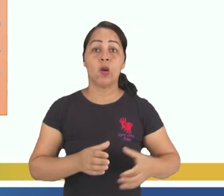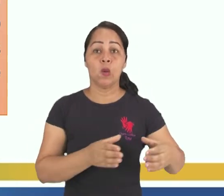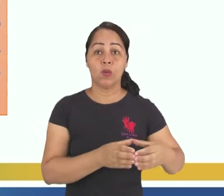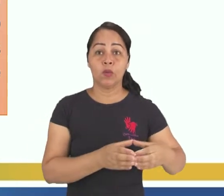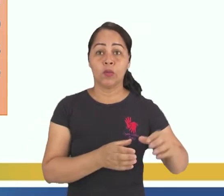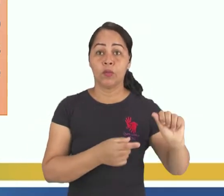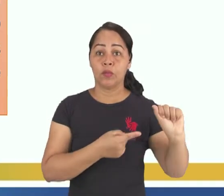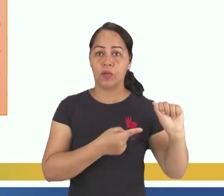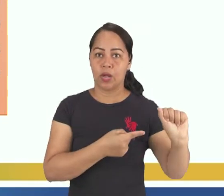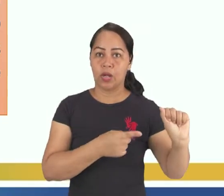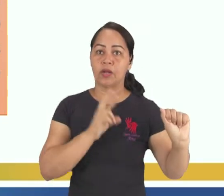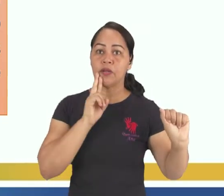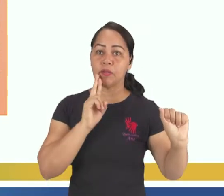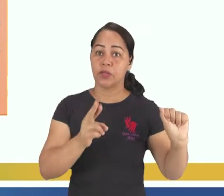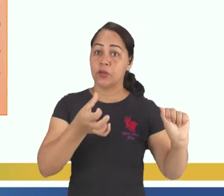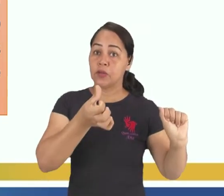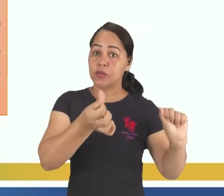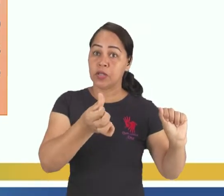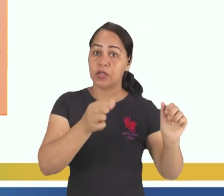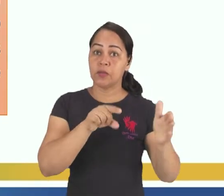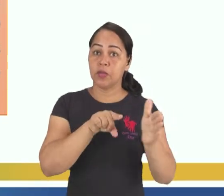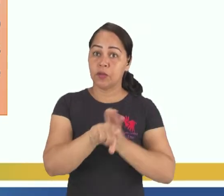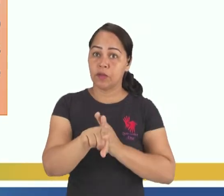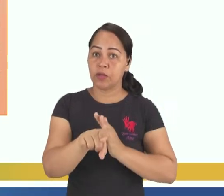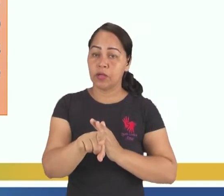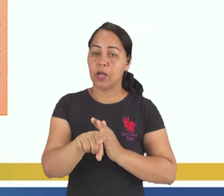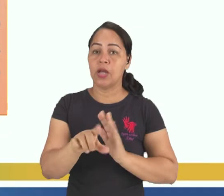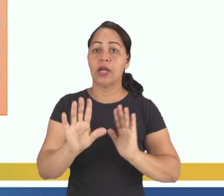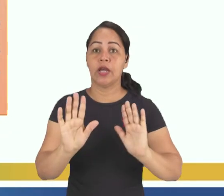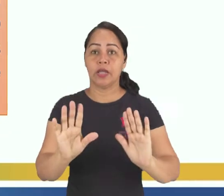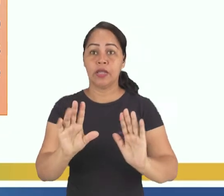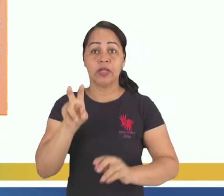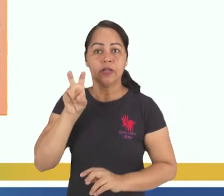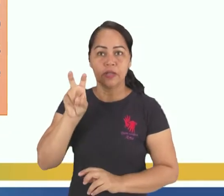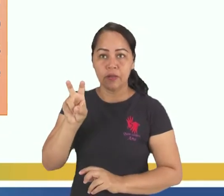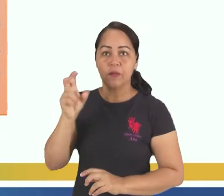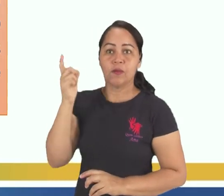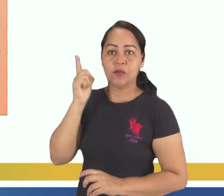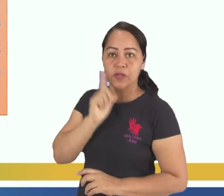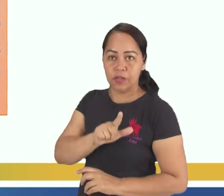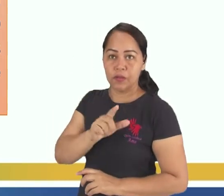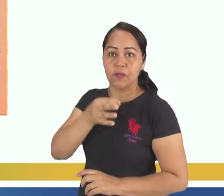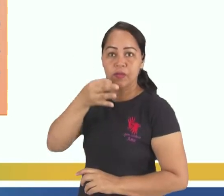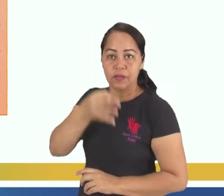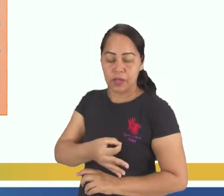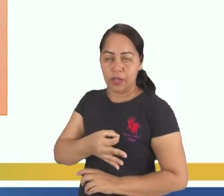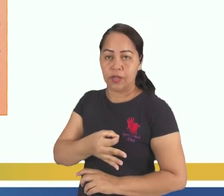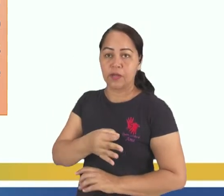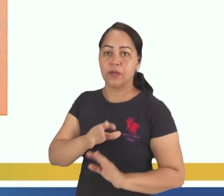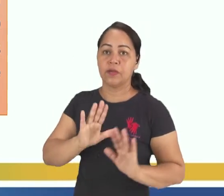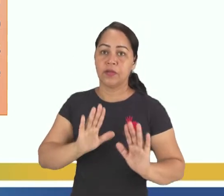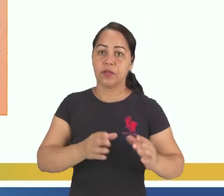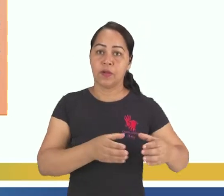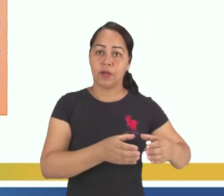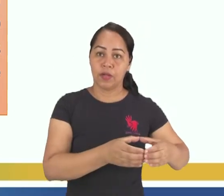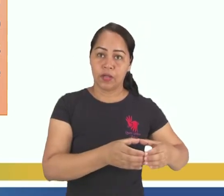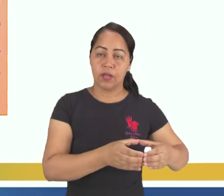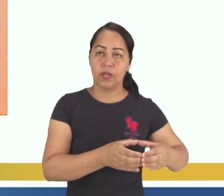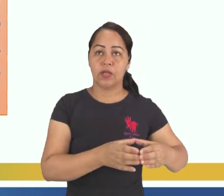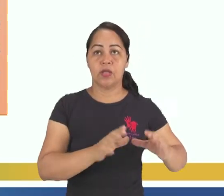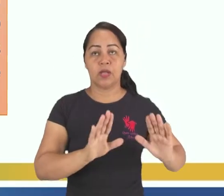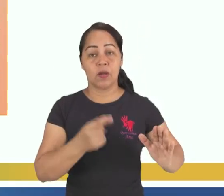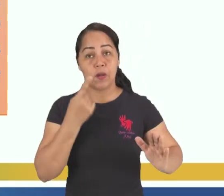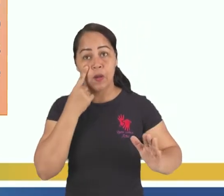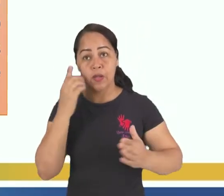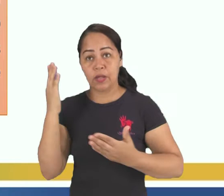A respondeu 6 perguntas e acertou 5. Então a fração que representa na equipe A